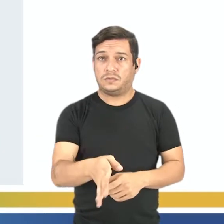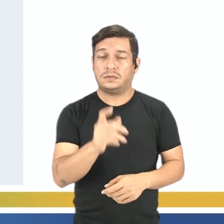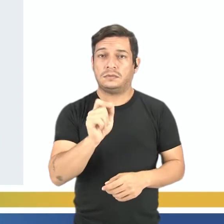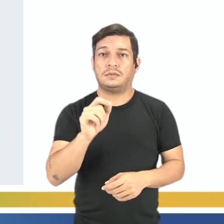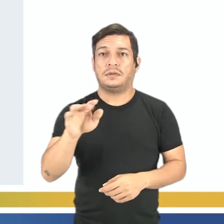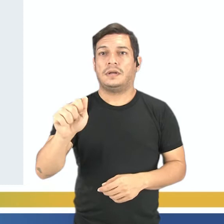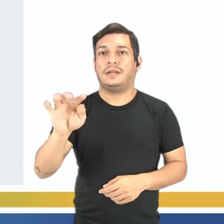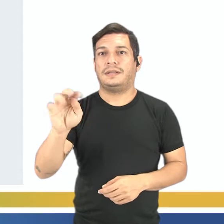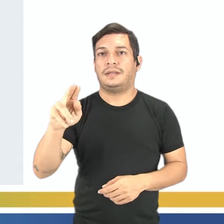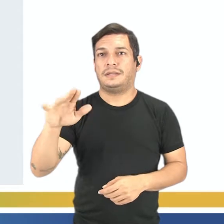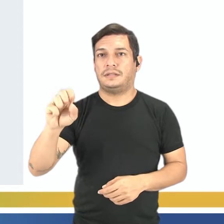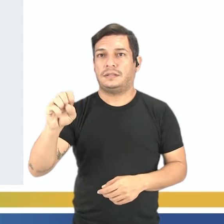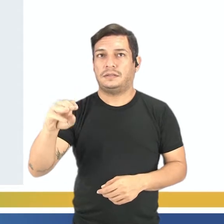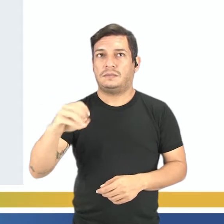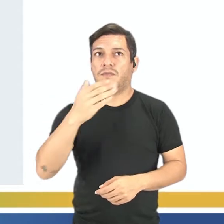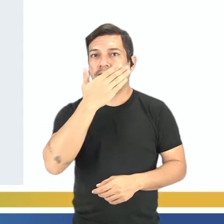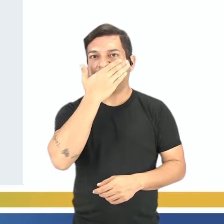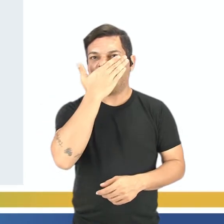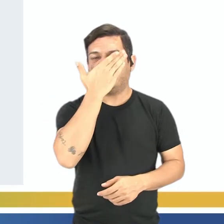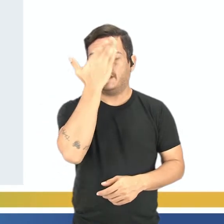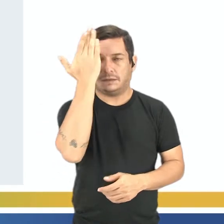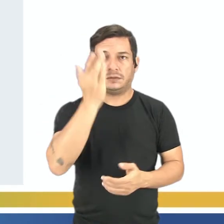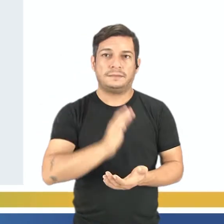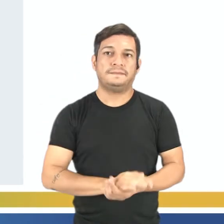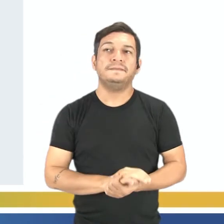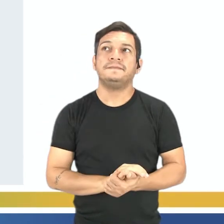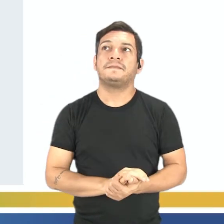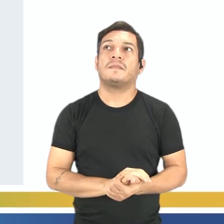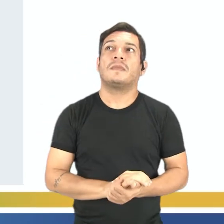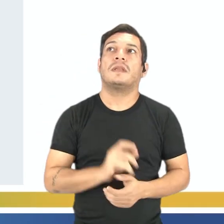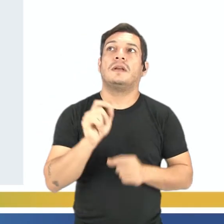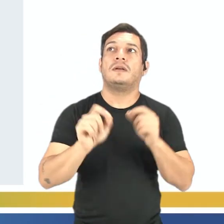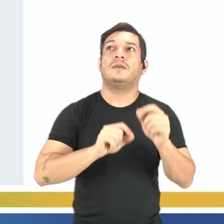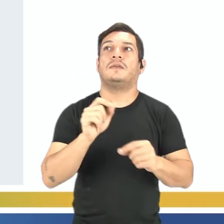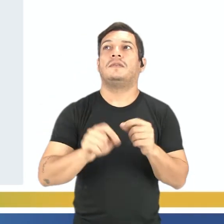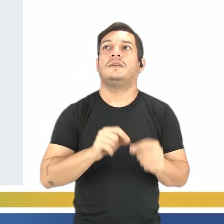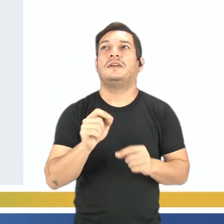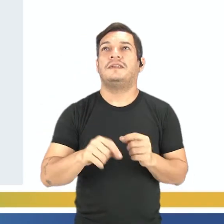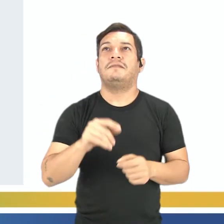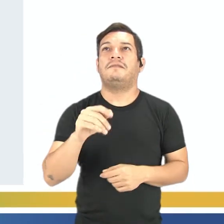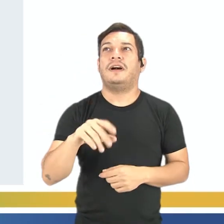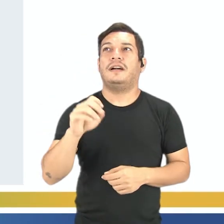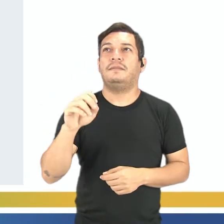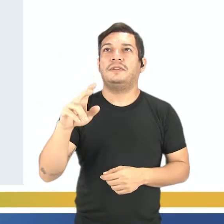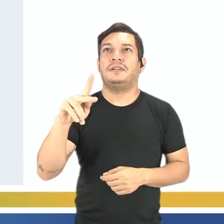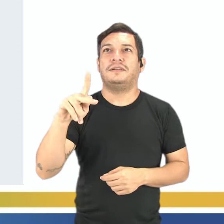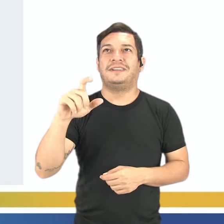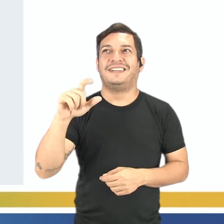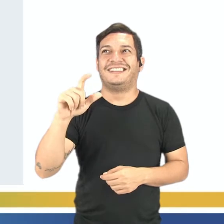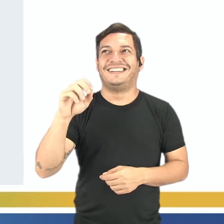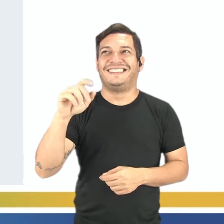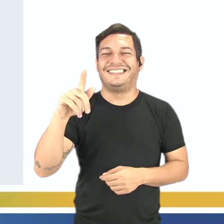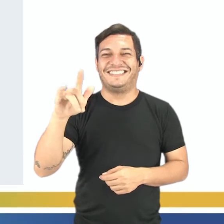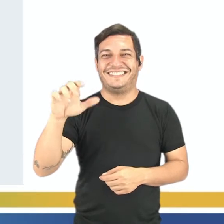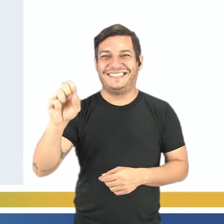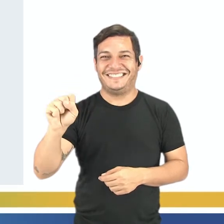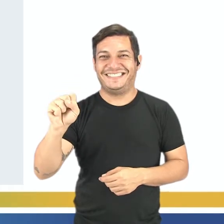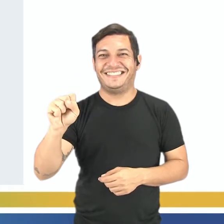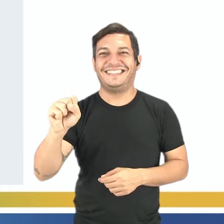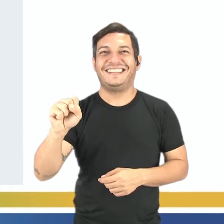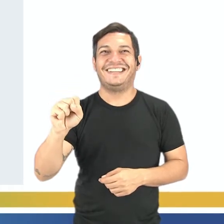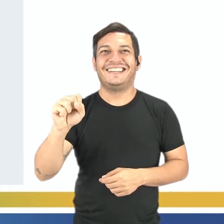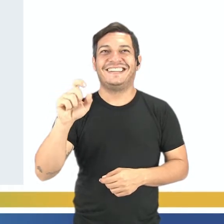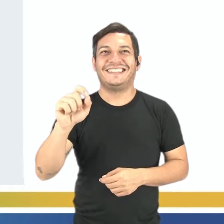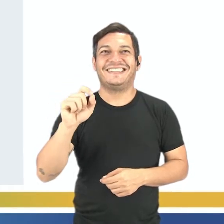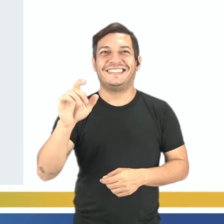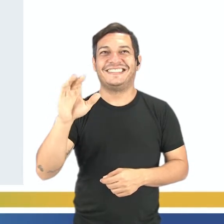coisas mais. Então, o que é a polis em grego? Cidade. O que é tívitas? Apesar de estar escrito com C, essa